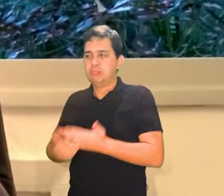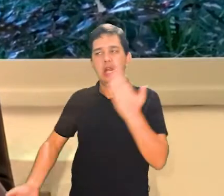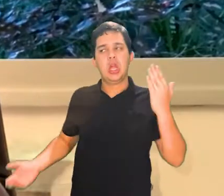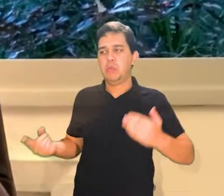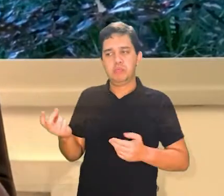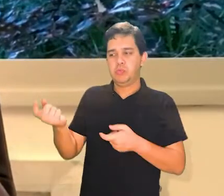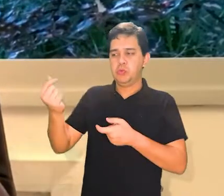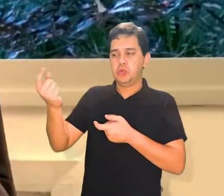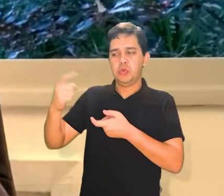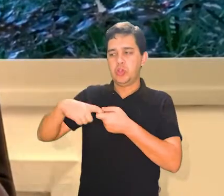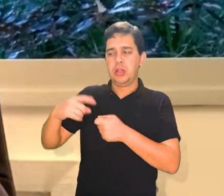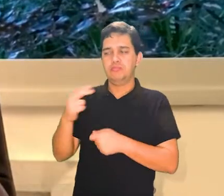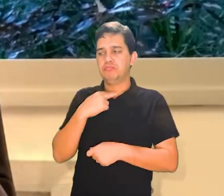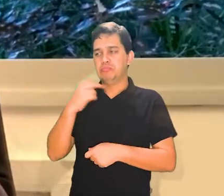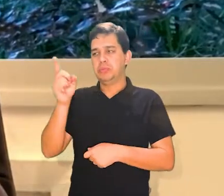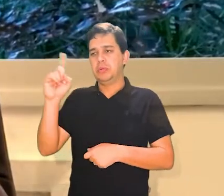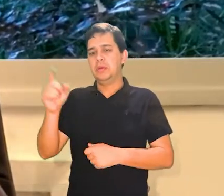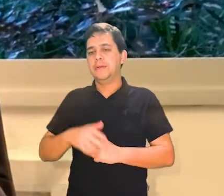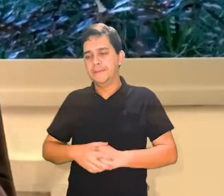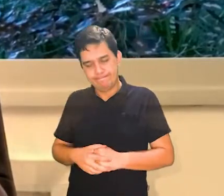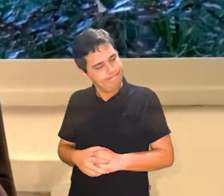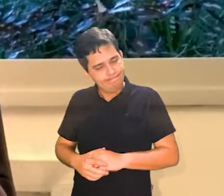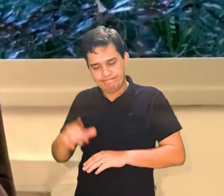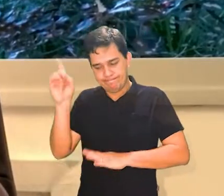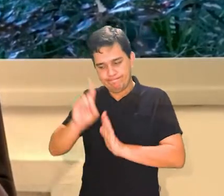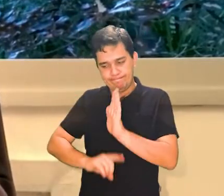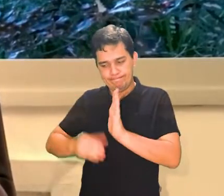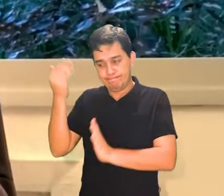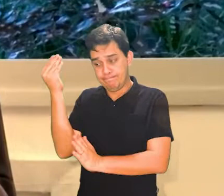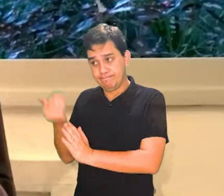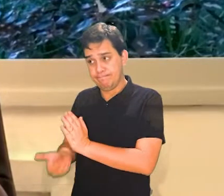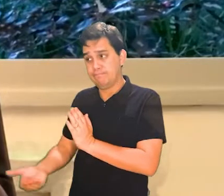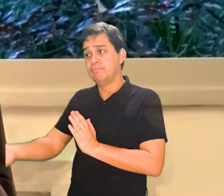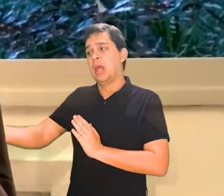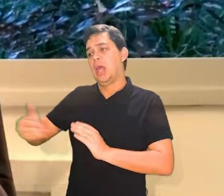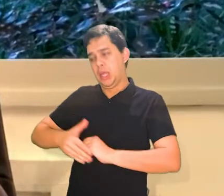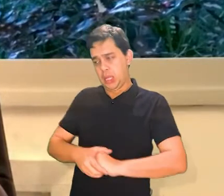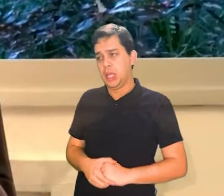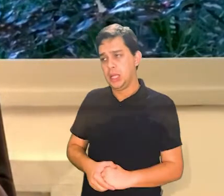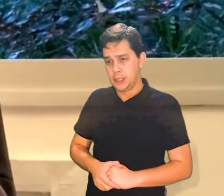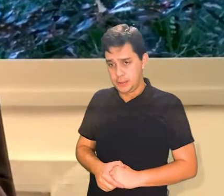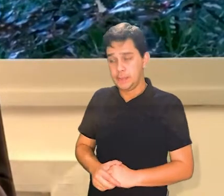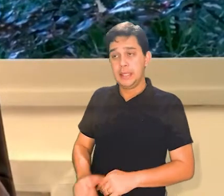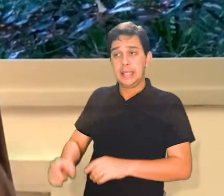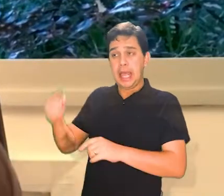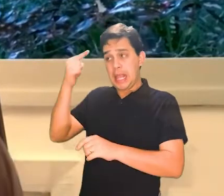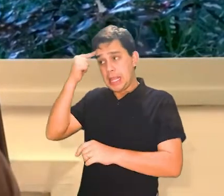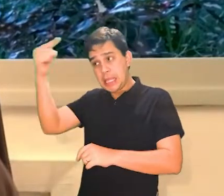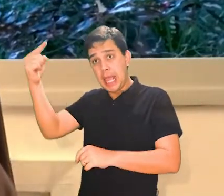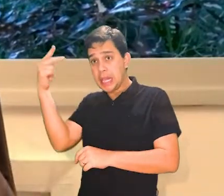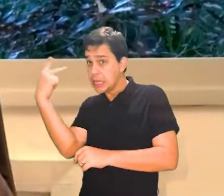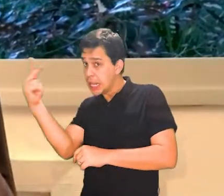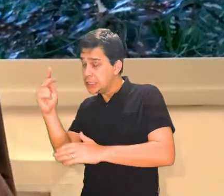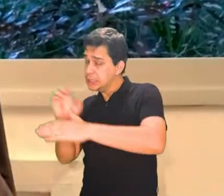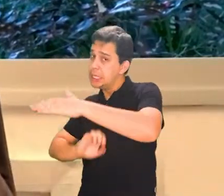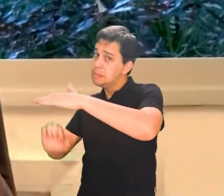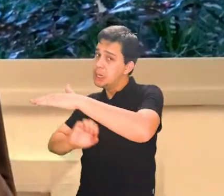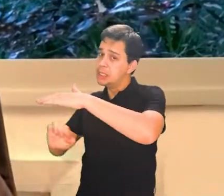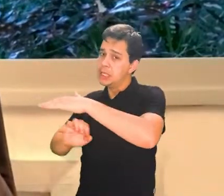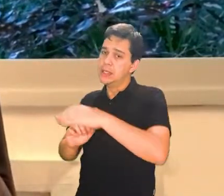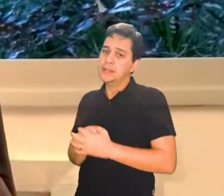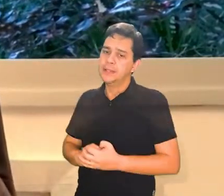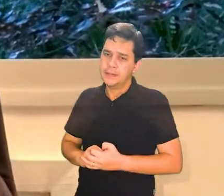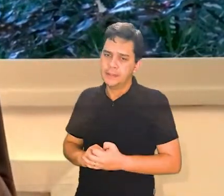aí ficaria sem direito ao seu reembolso, o que pareceu uma